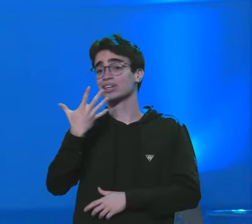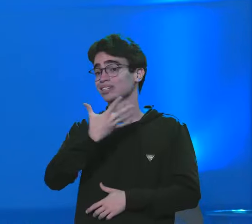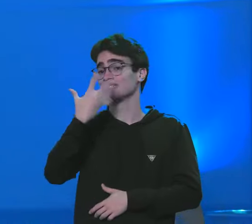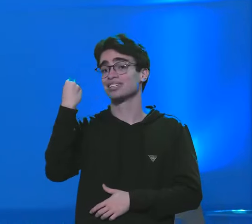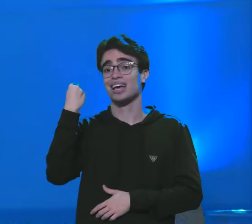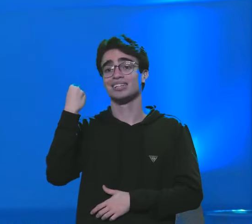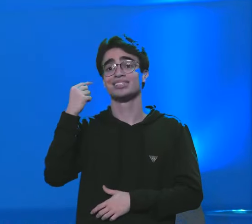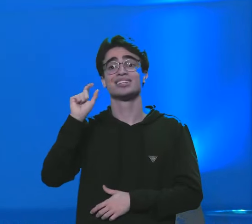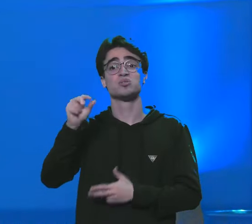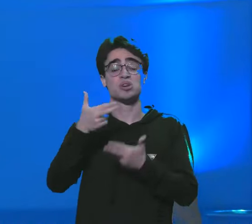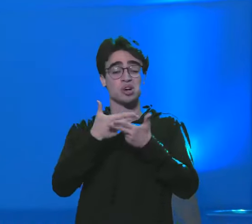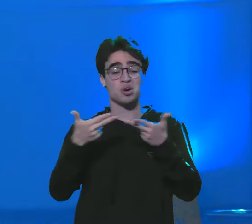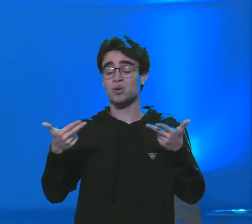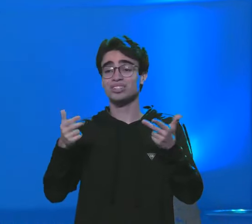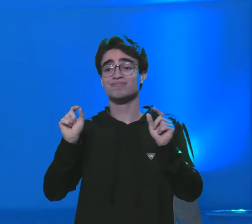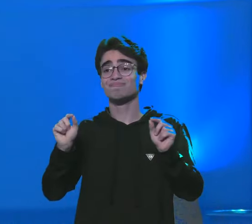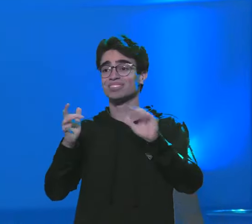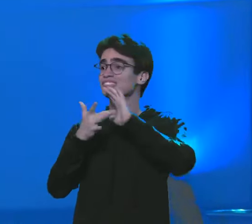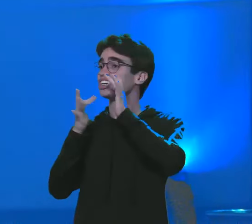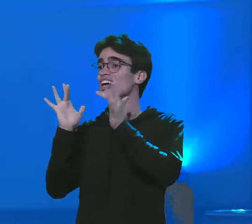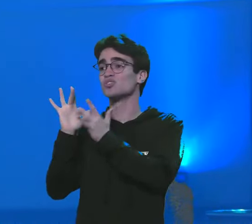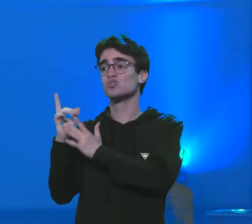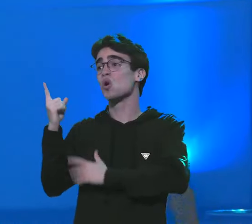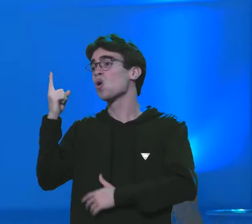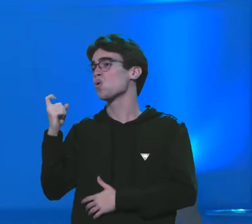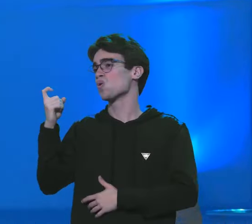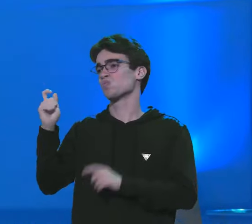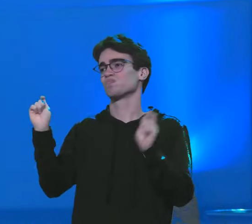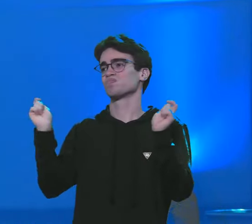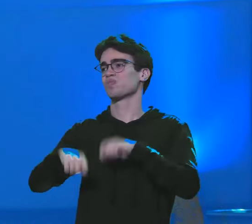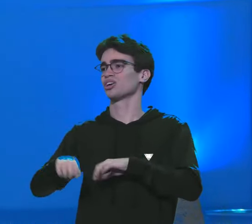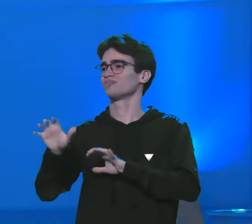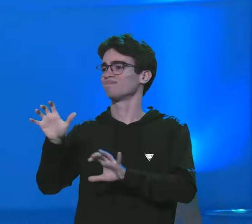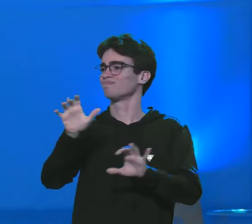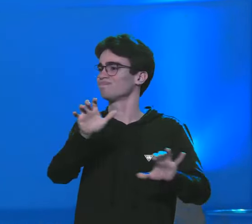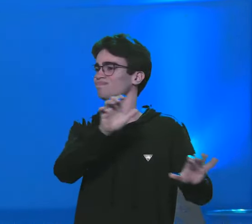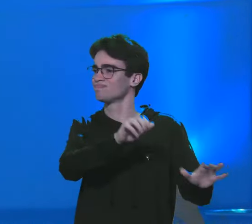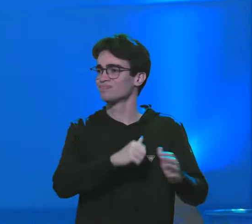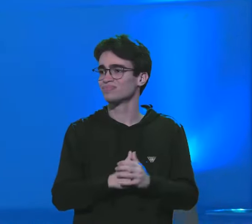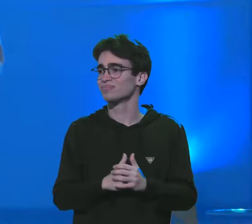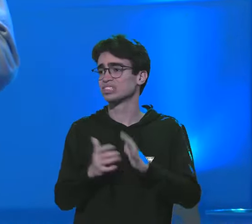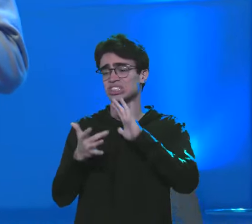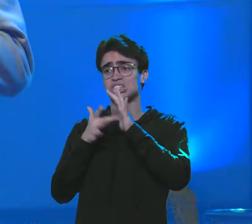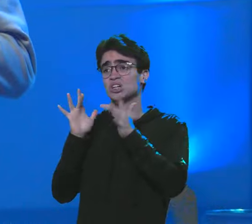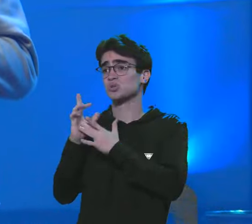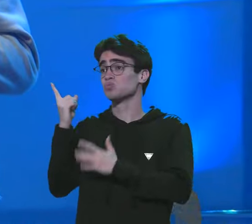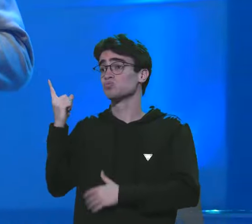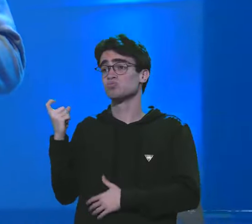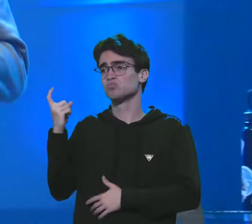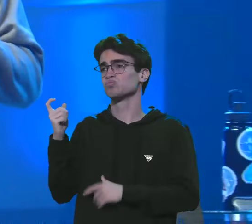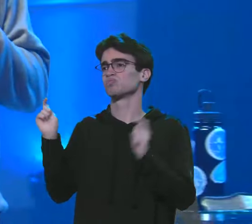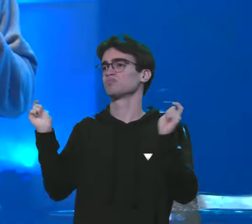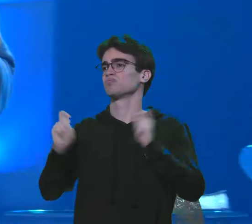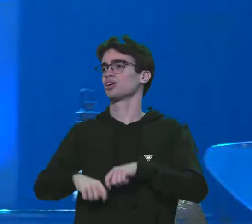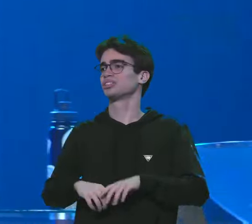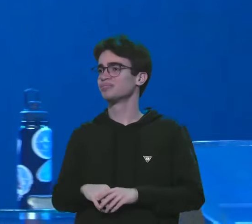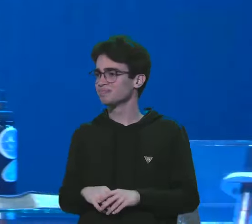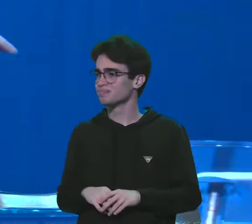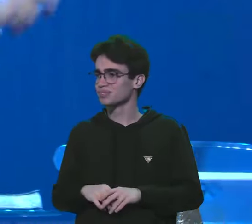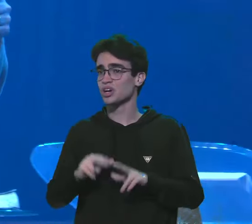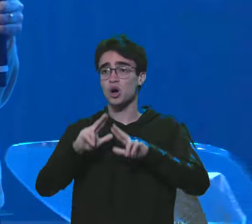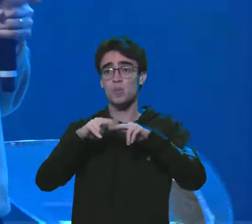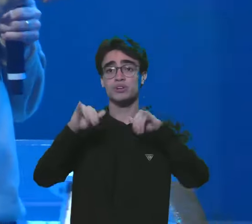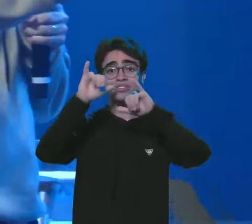coisas que apenas Jesus pode fazer. Tem coisas que apenas Jesus pode fazer. E hoje eu quero